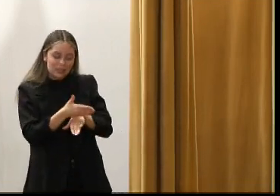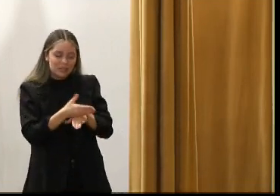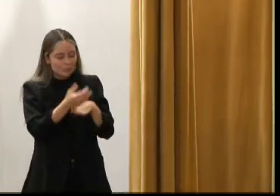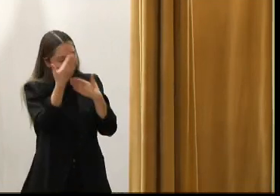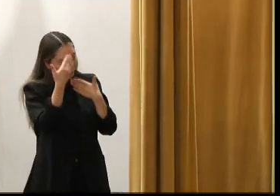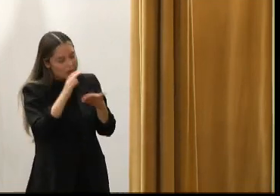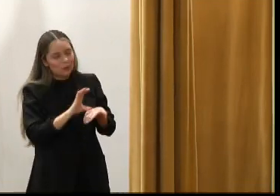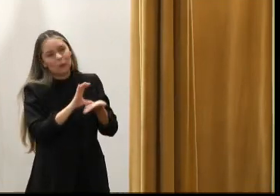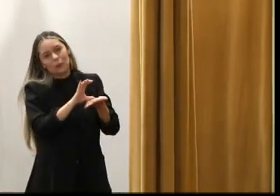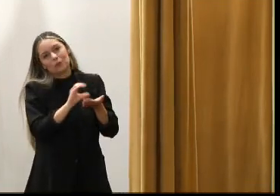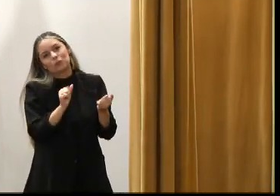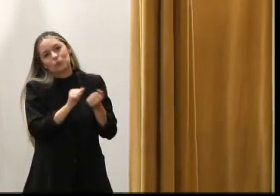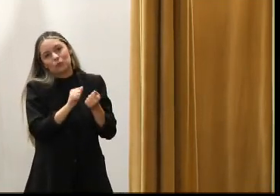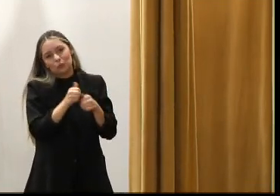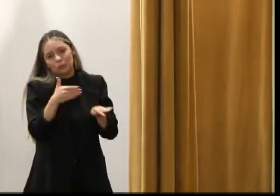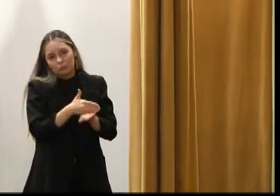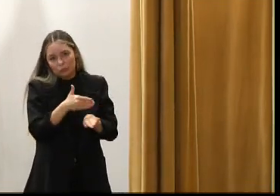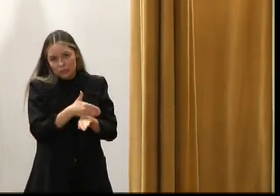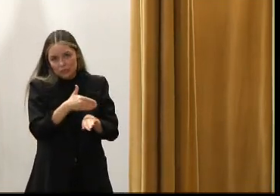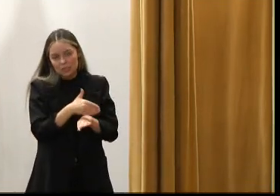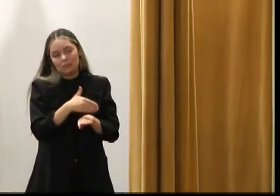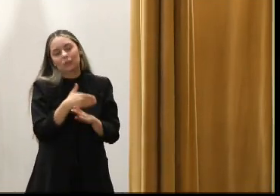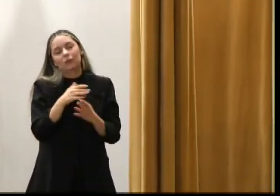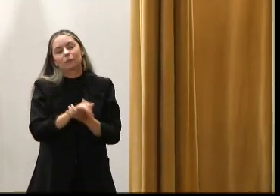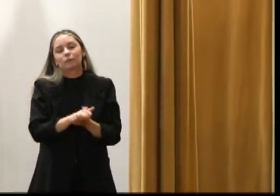conselho também por estar junto nessa